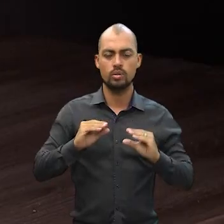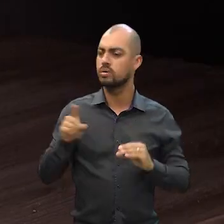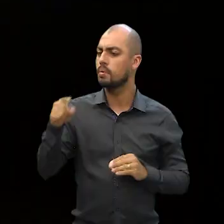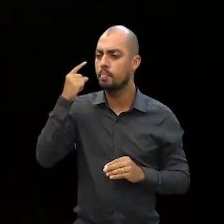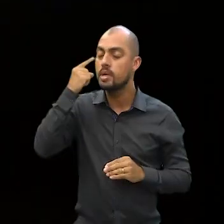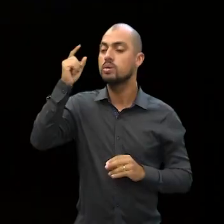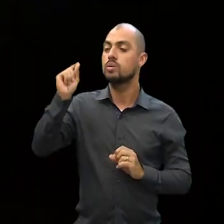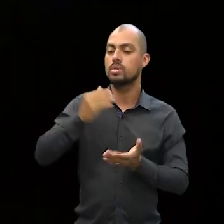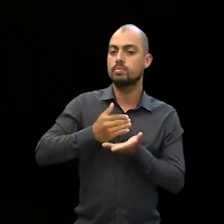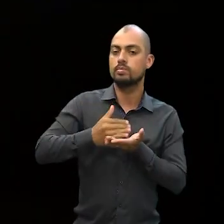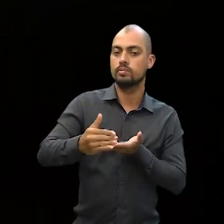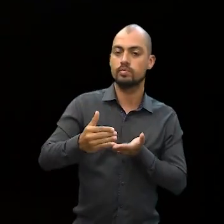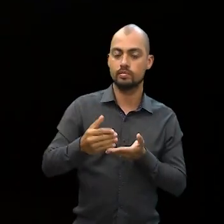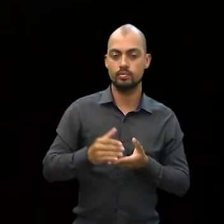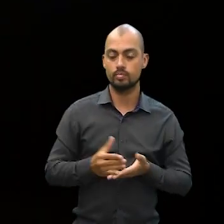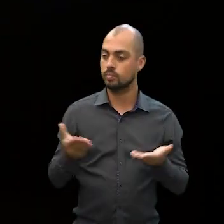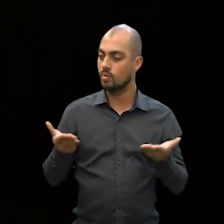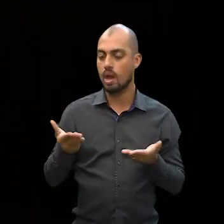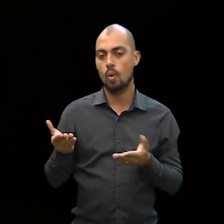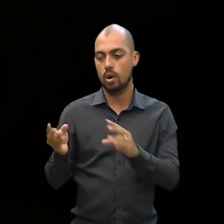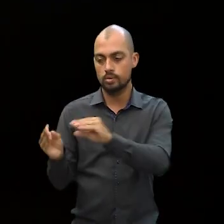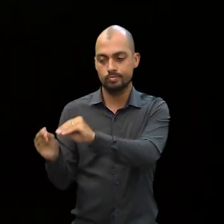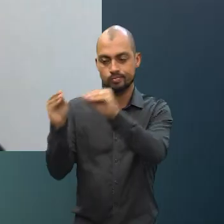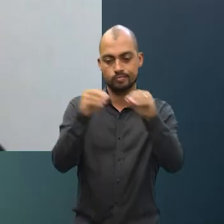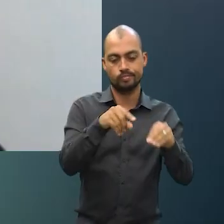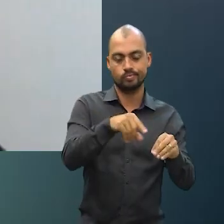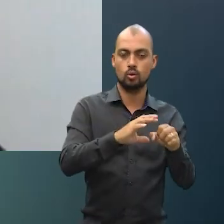essa conversão aí para a pandemia?